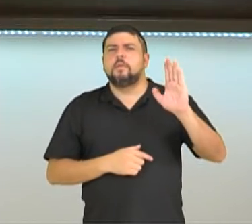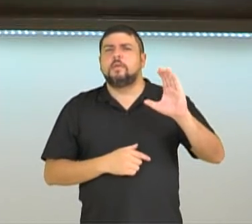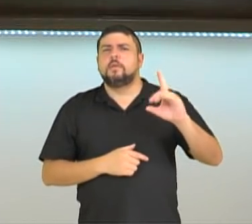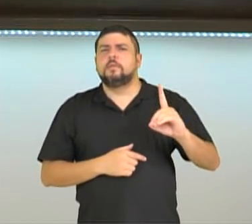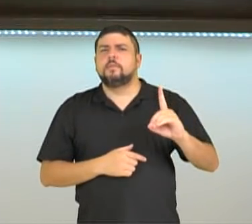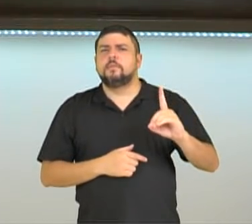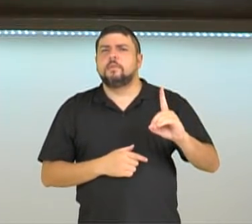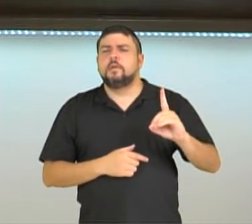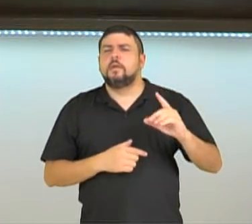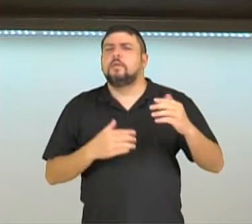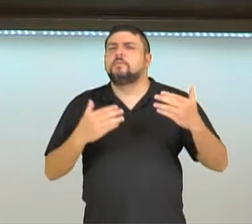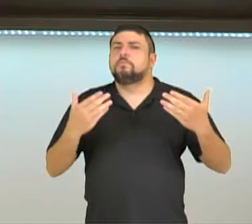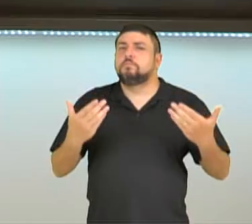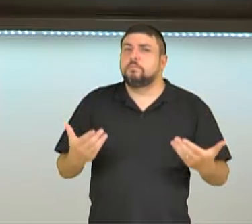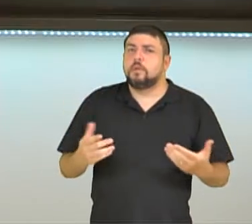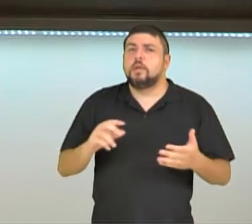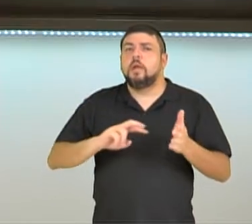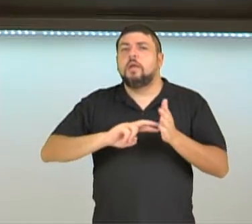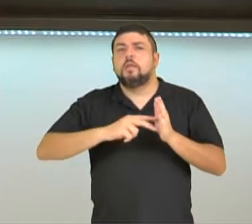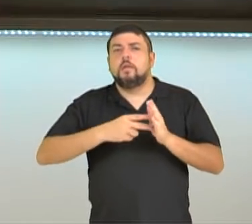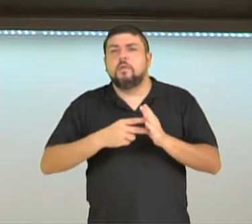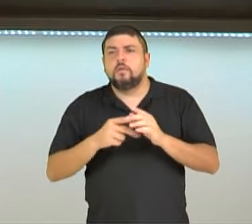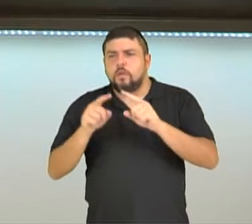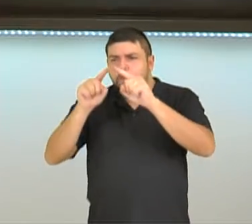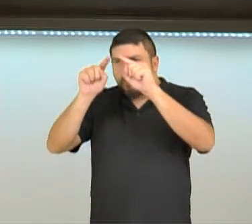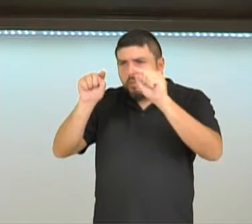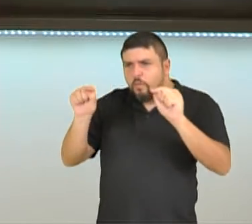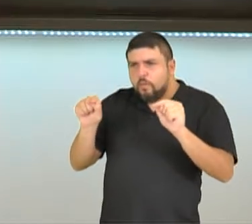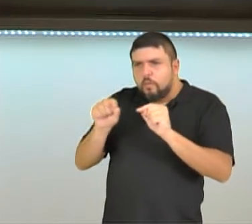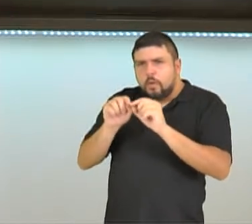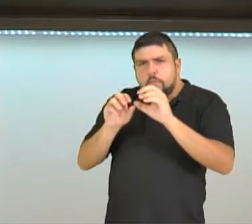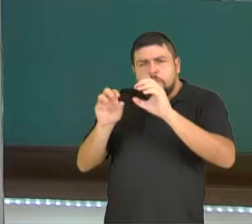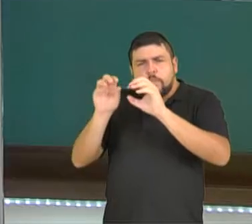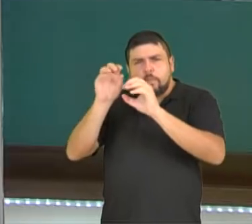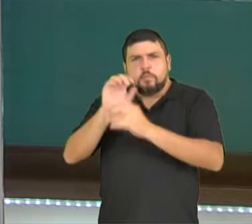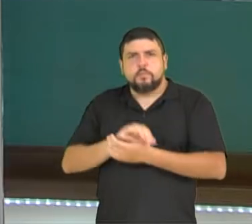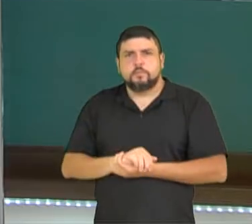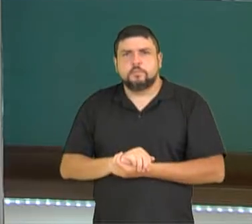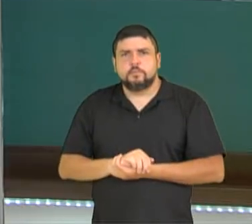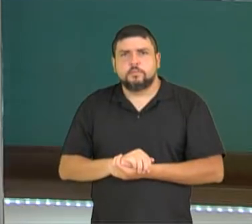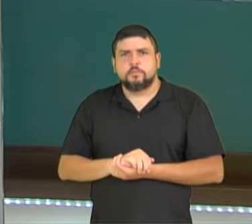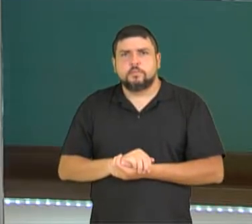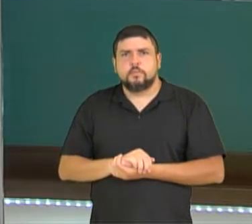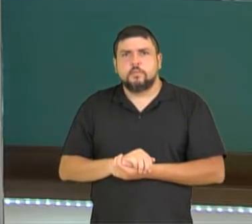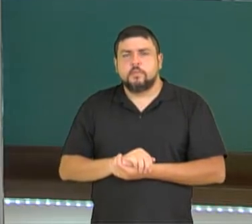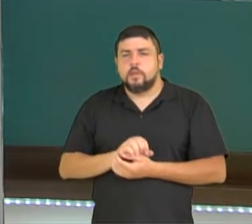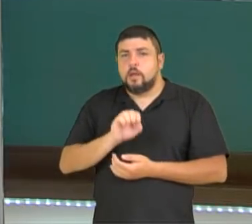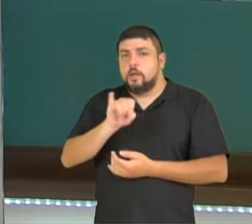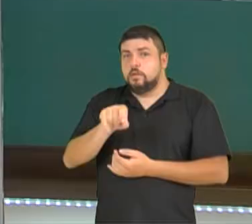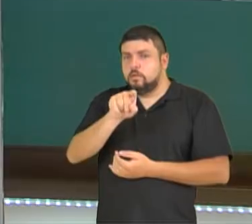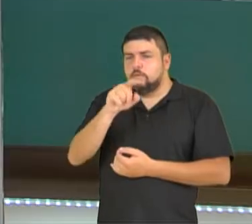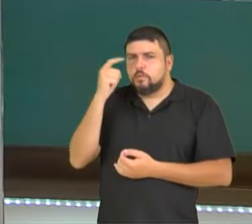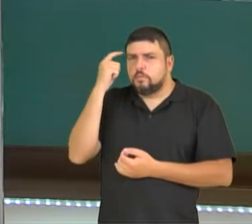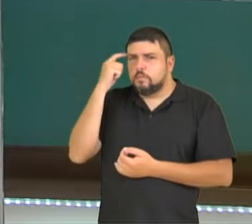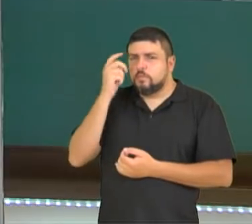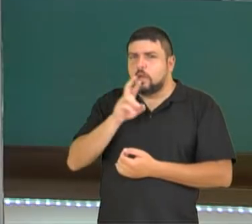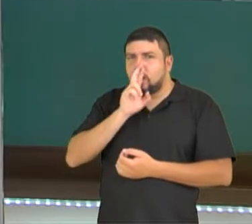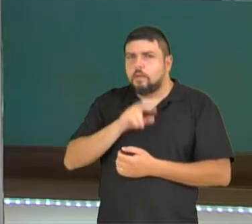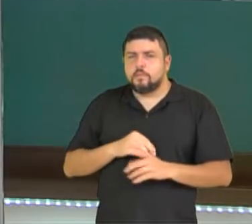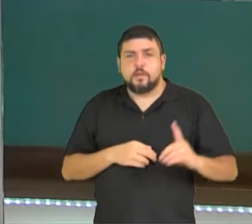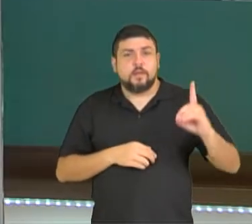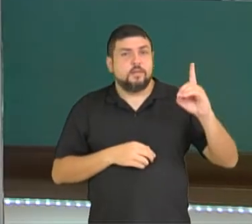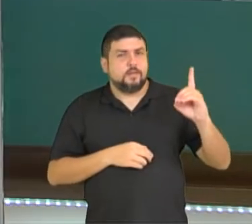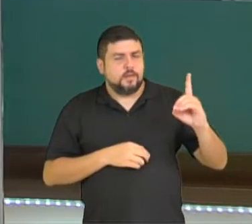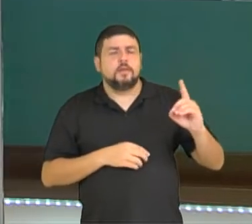D representa a questão da gota estar fragmentada? Se você pensou aí na resposta D, é a